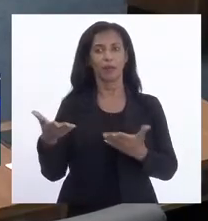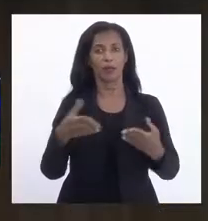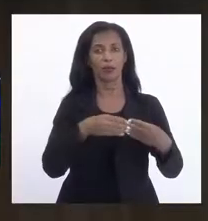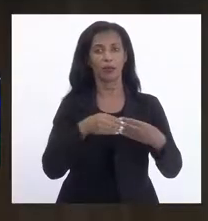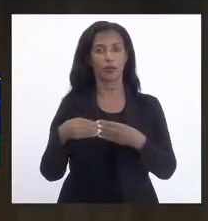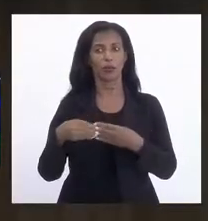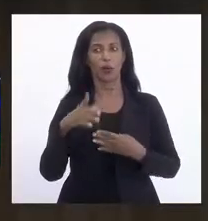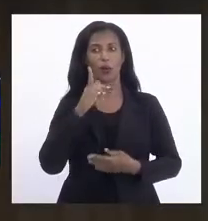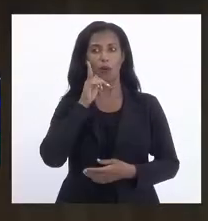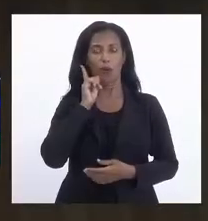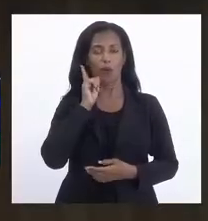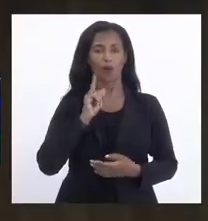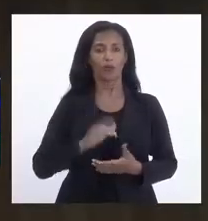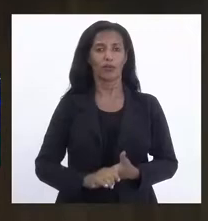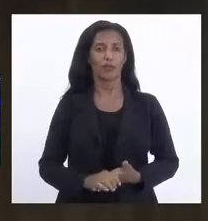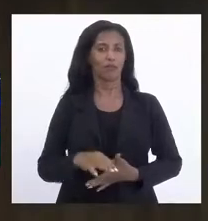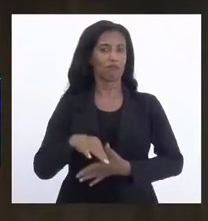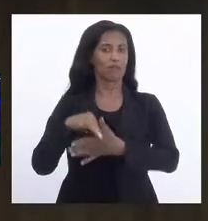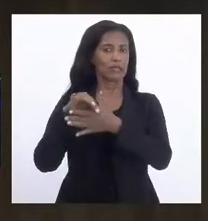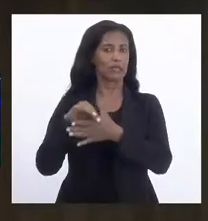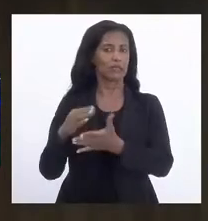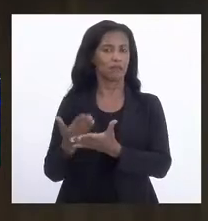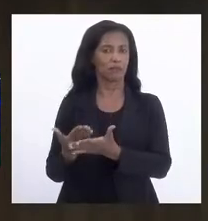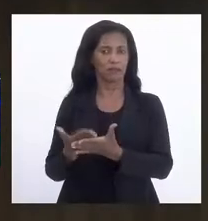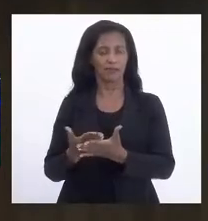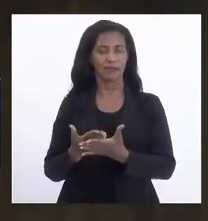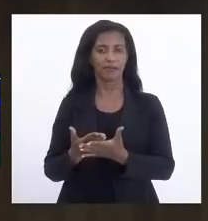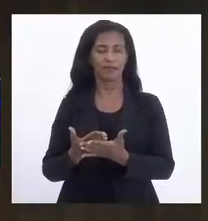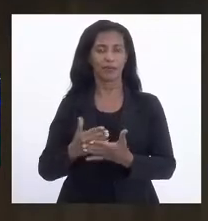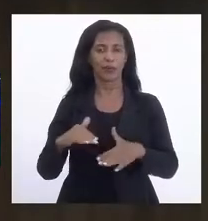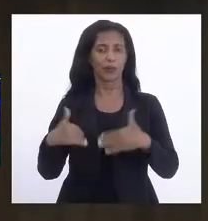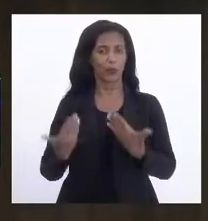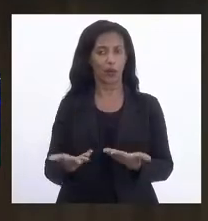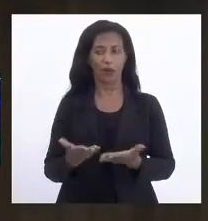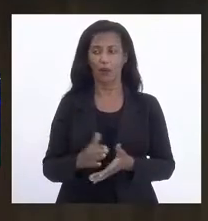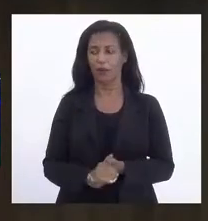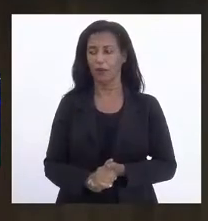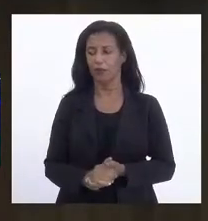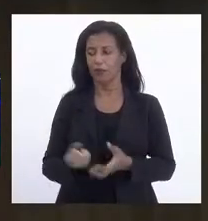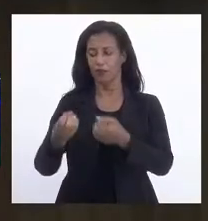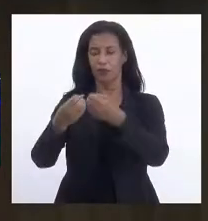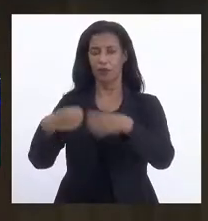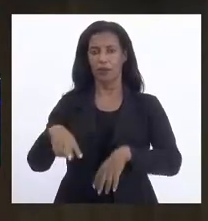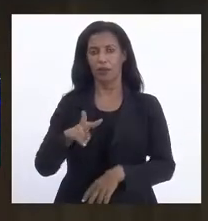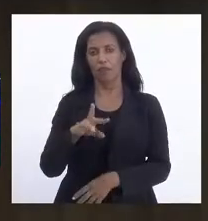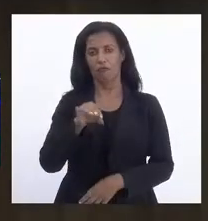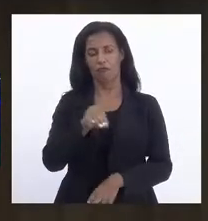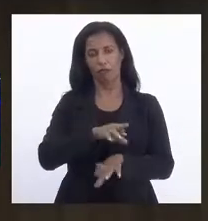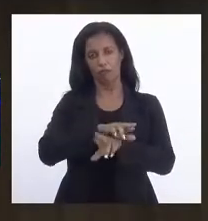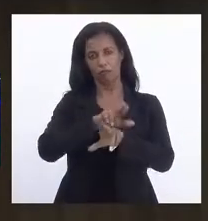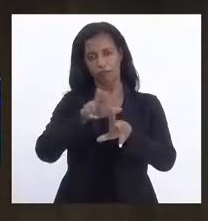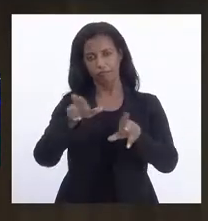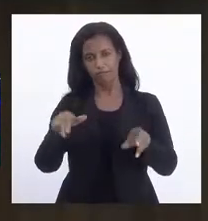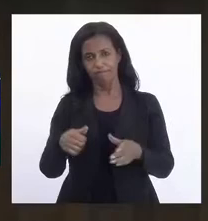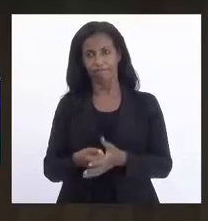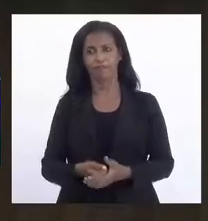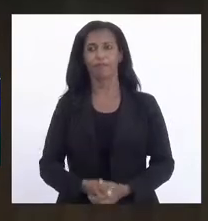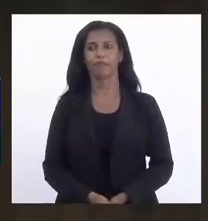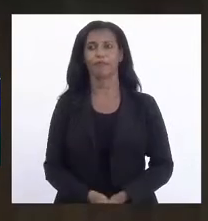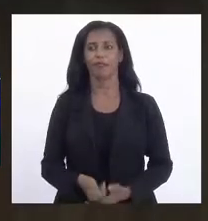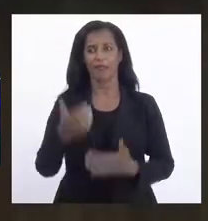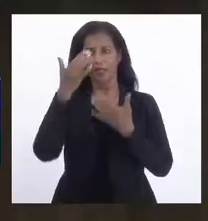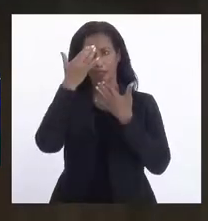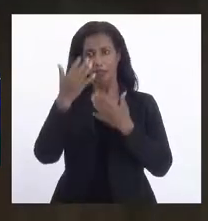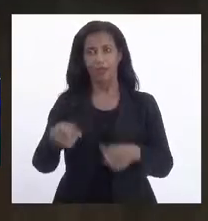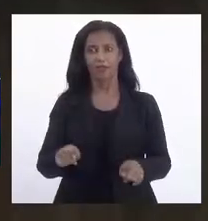conduziu ontem no Colégio de Líderes, no qual foi derrubado vários vetos. Quero